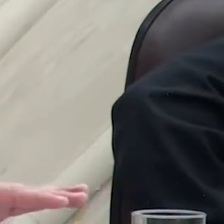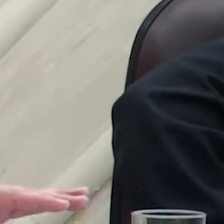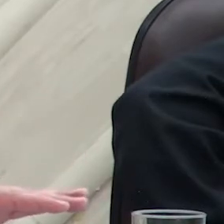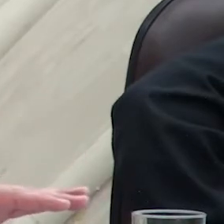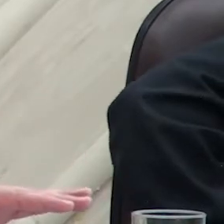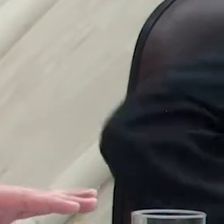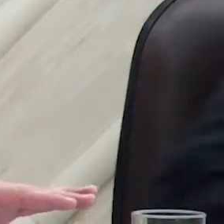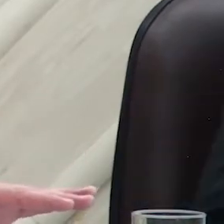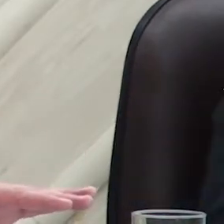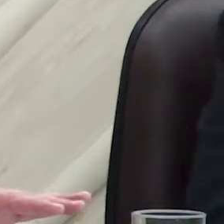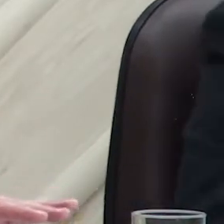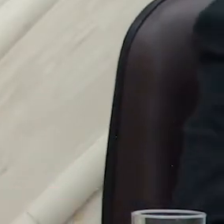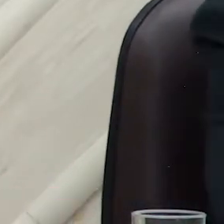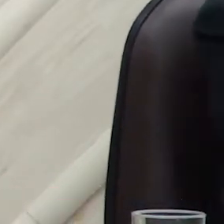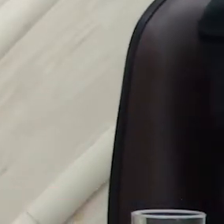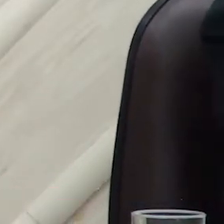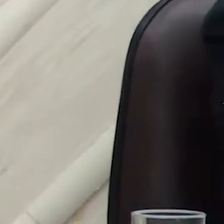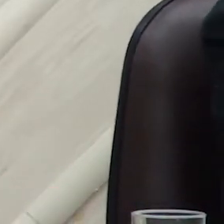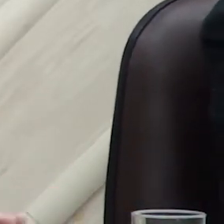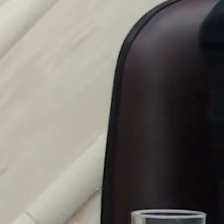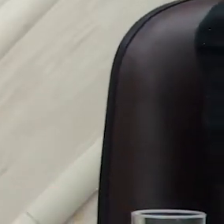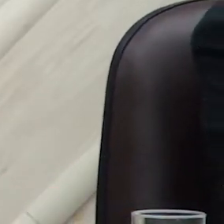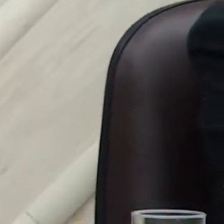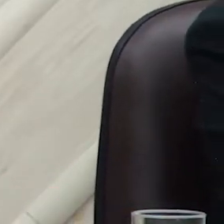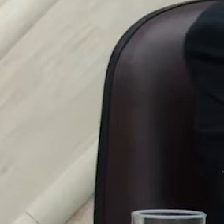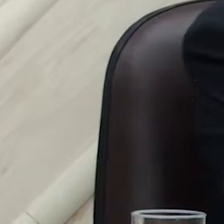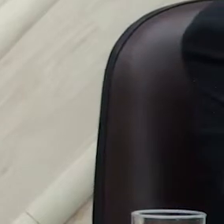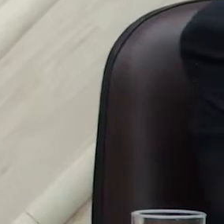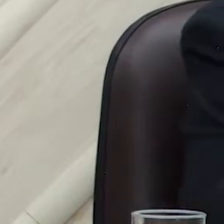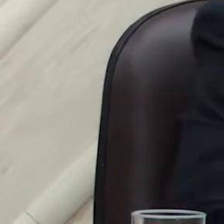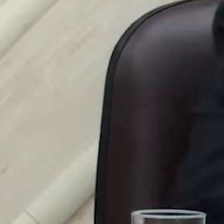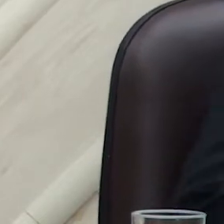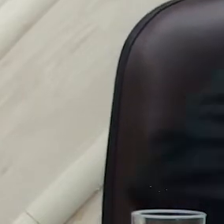melhor juízo na hora da decisão, mas que não se leve em conta